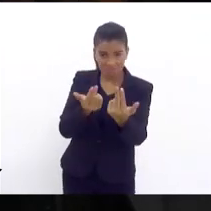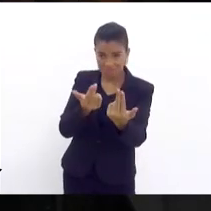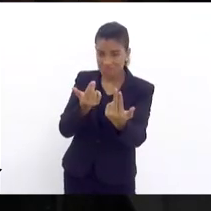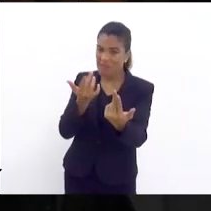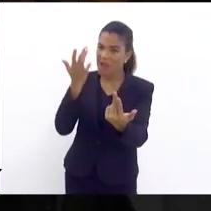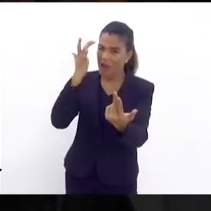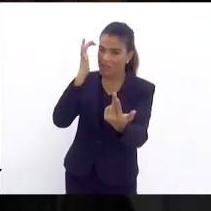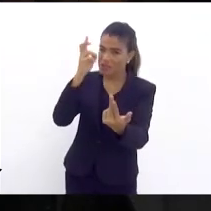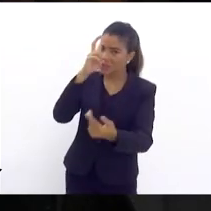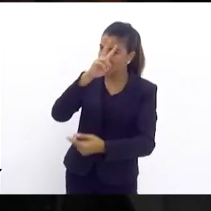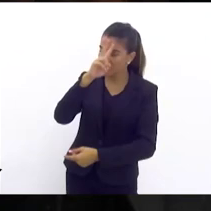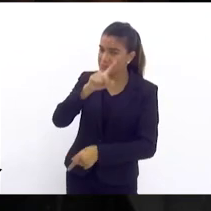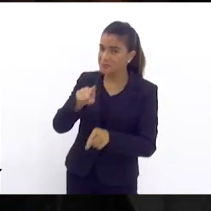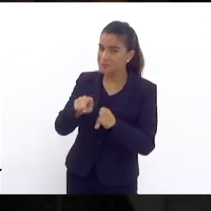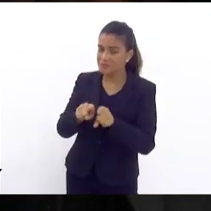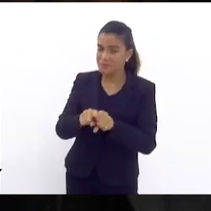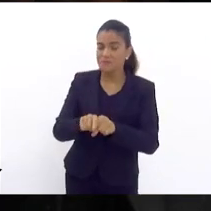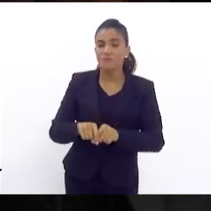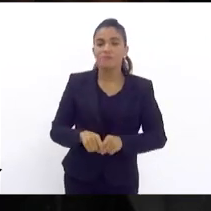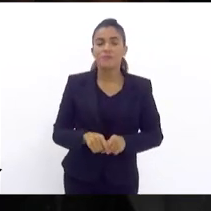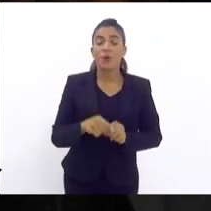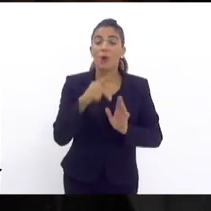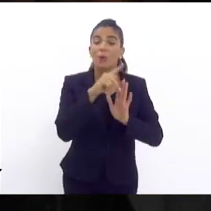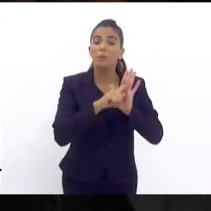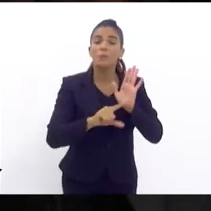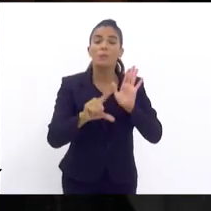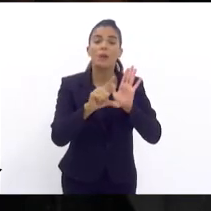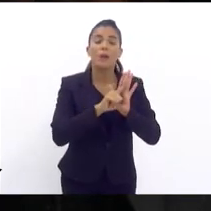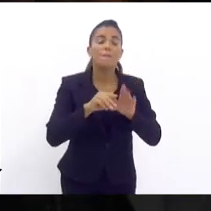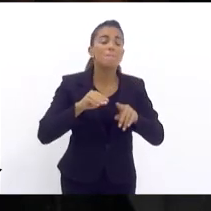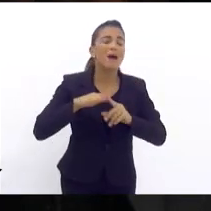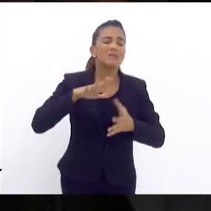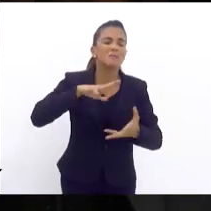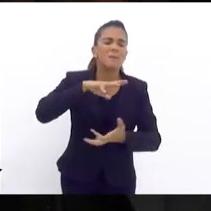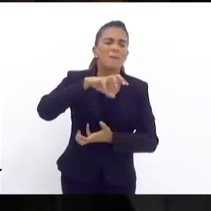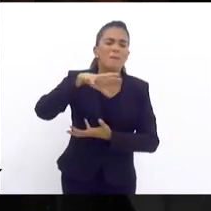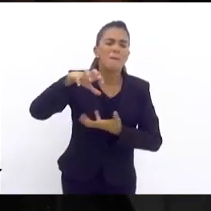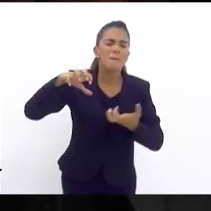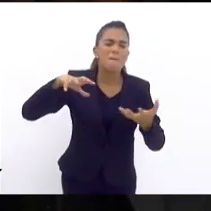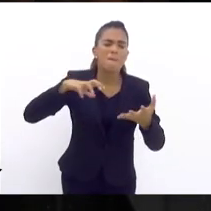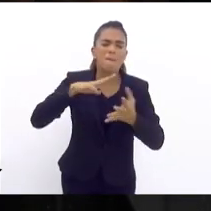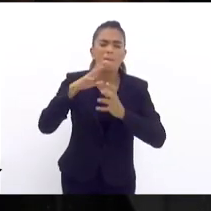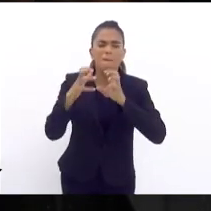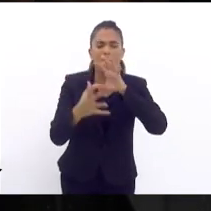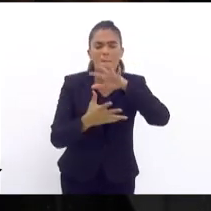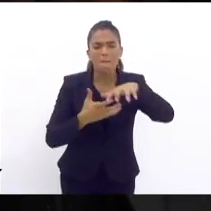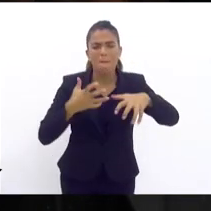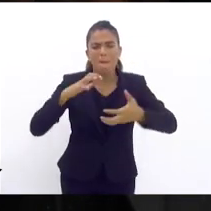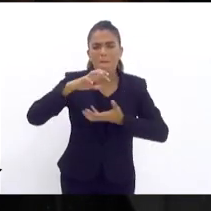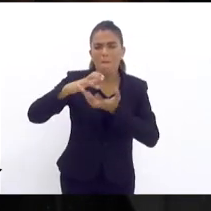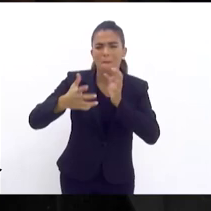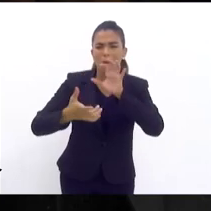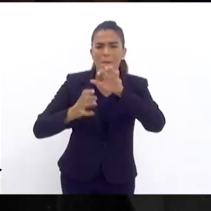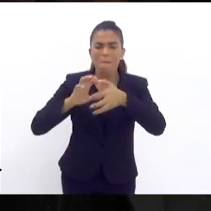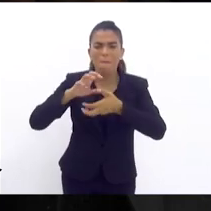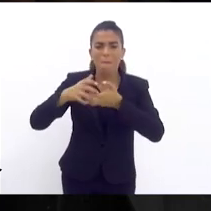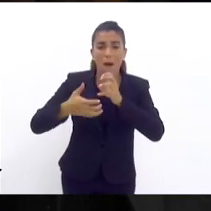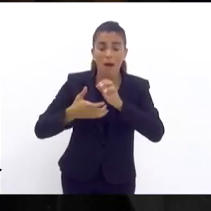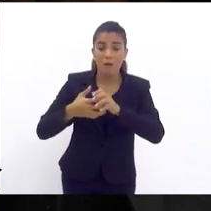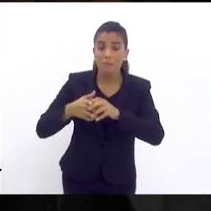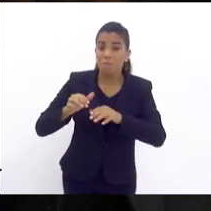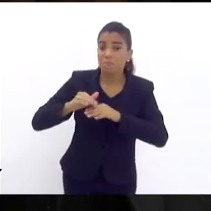Deputado Valdo César projeto mais polêmico que foi publicado do que o deputado